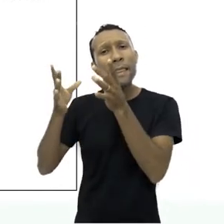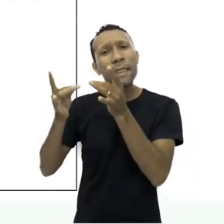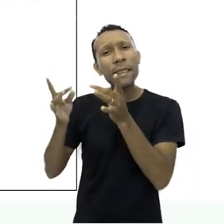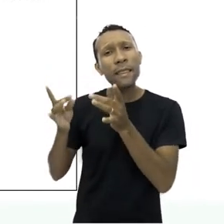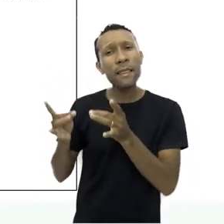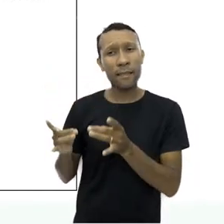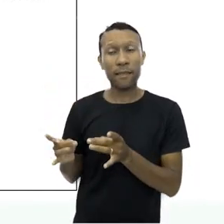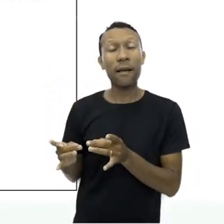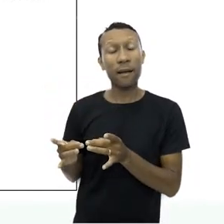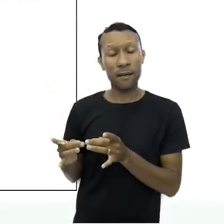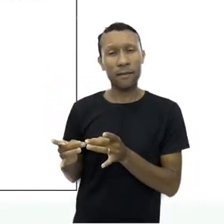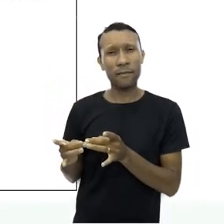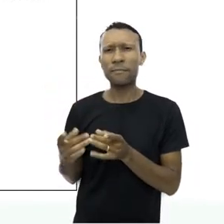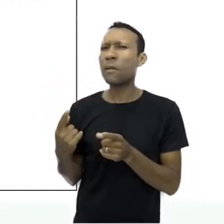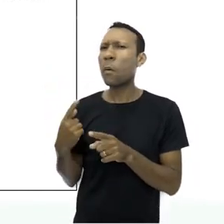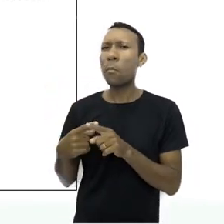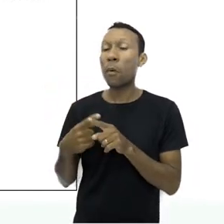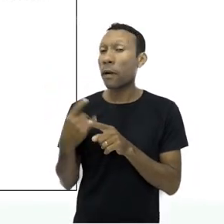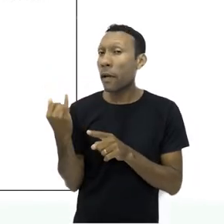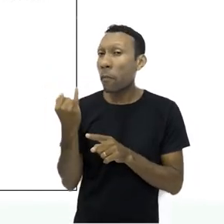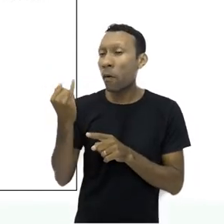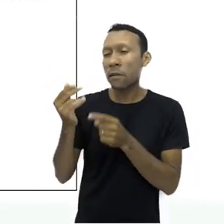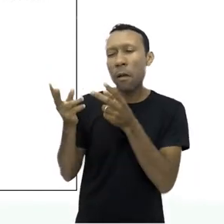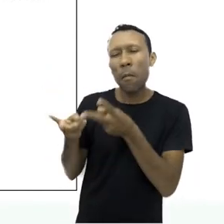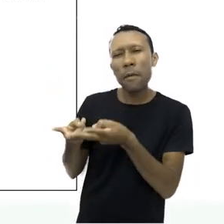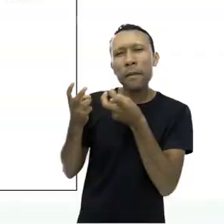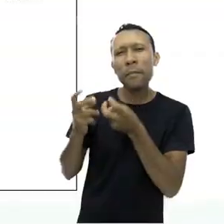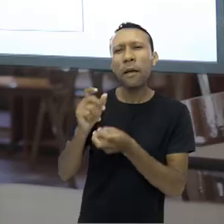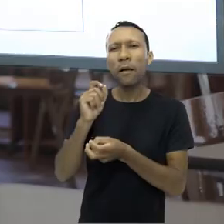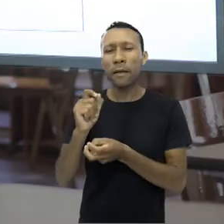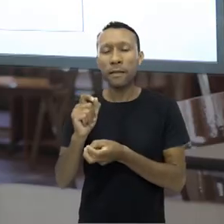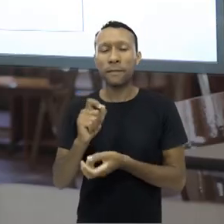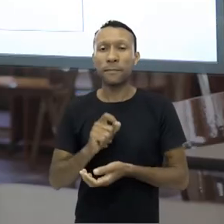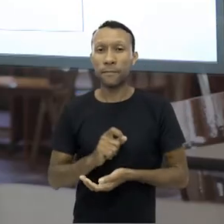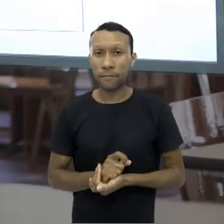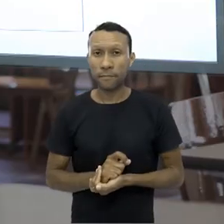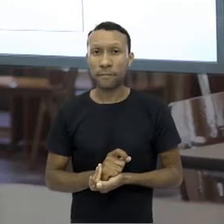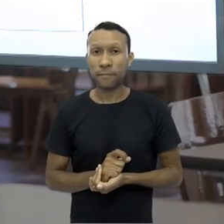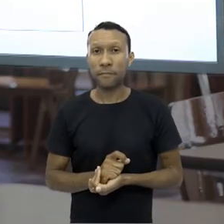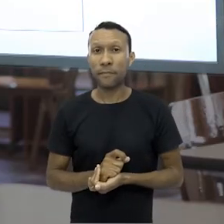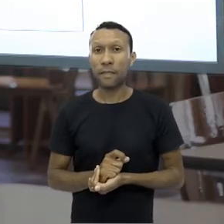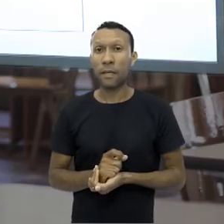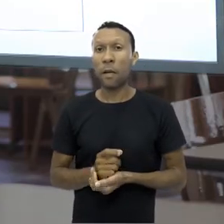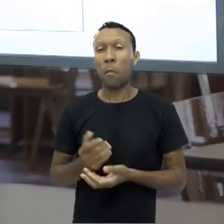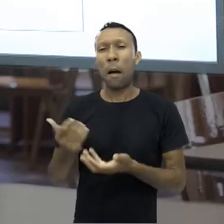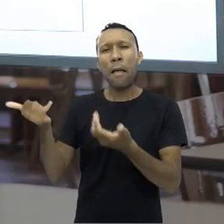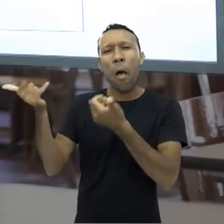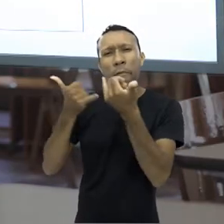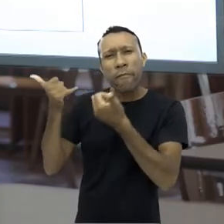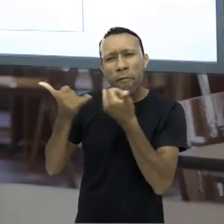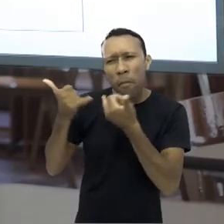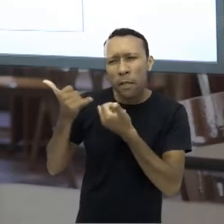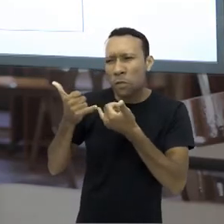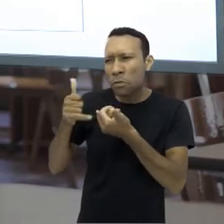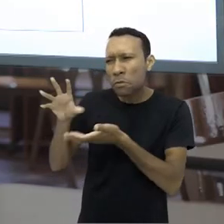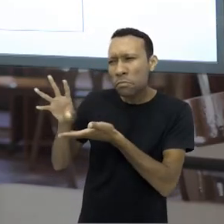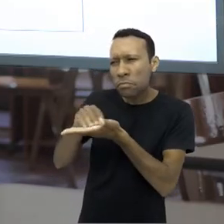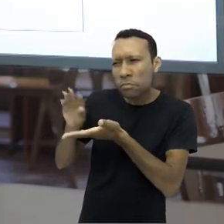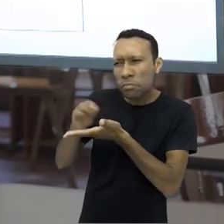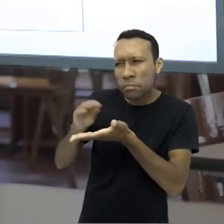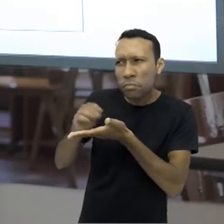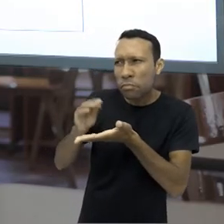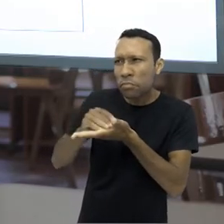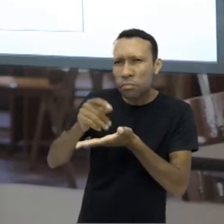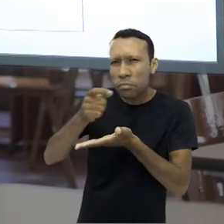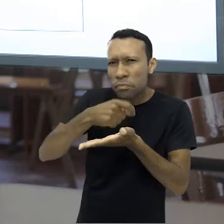relação à casa 1, tá bom? Por que isso é importante observar? Isso é importante por quê? Porque quanto mais informações eu tenha